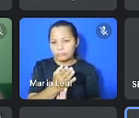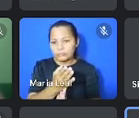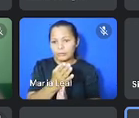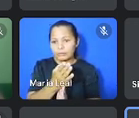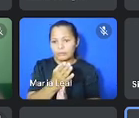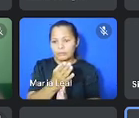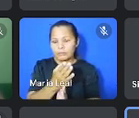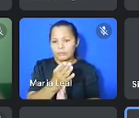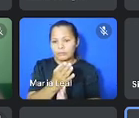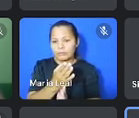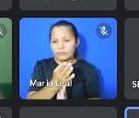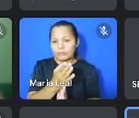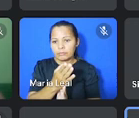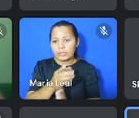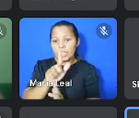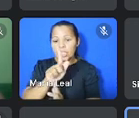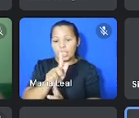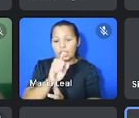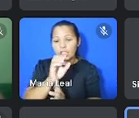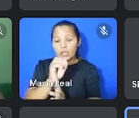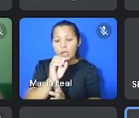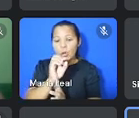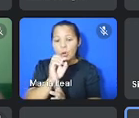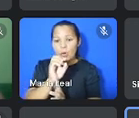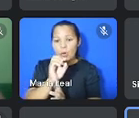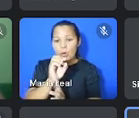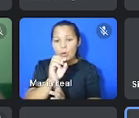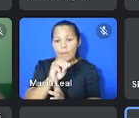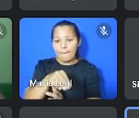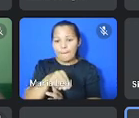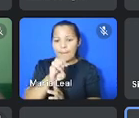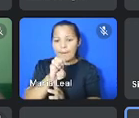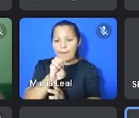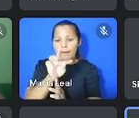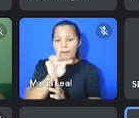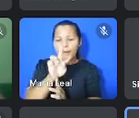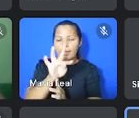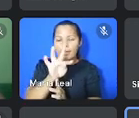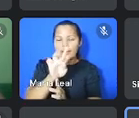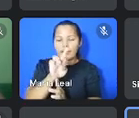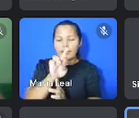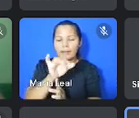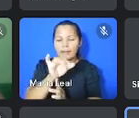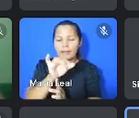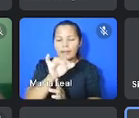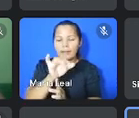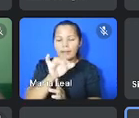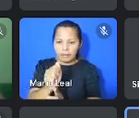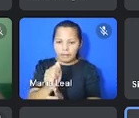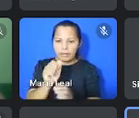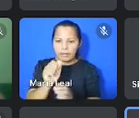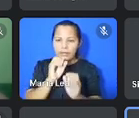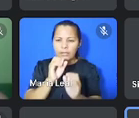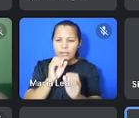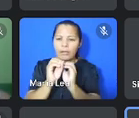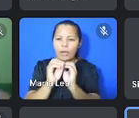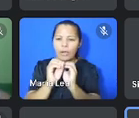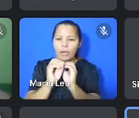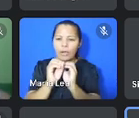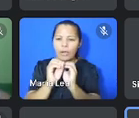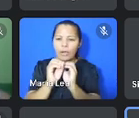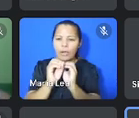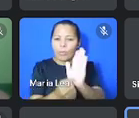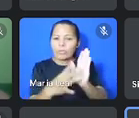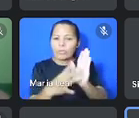Uma progressão geométrica. Então, a ideia do modelo de despoluição é que você tem um